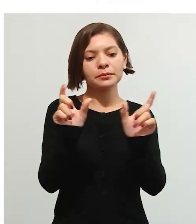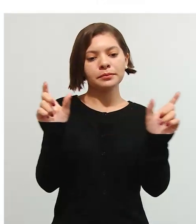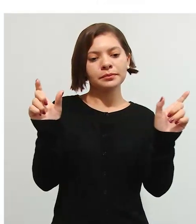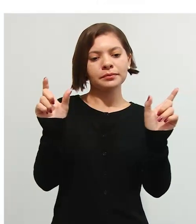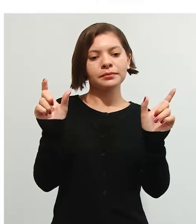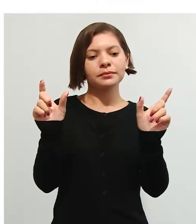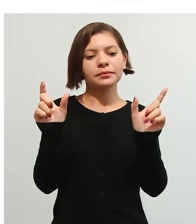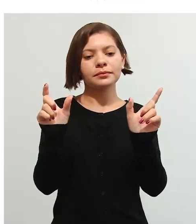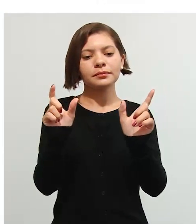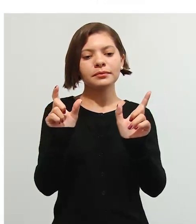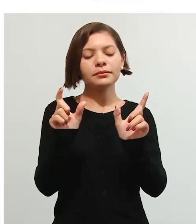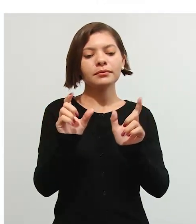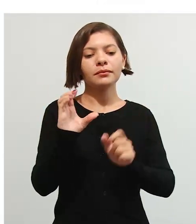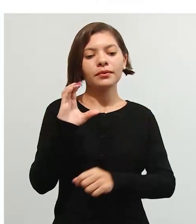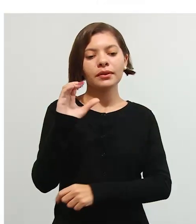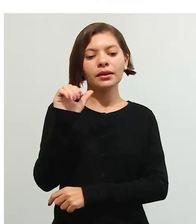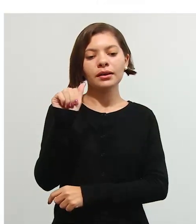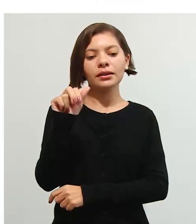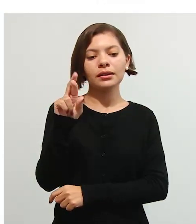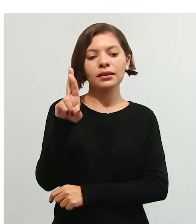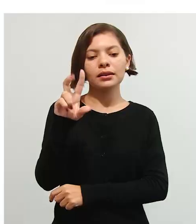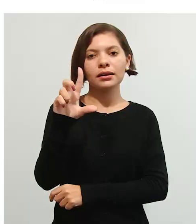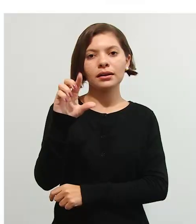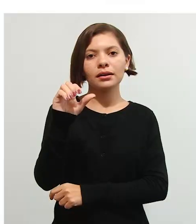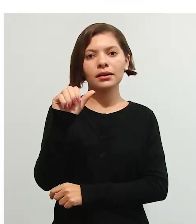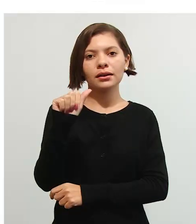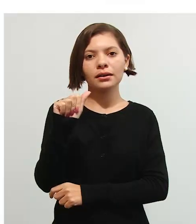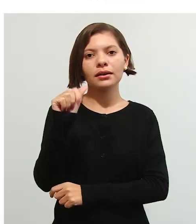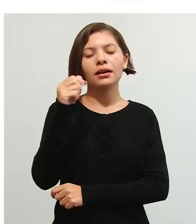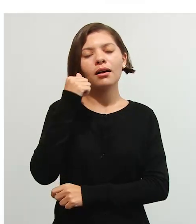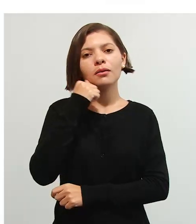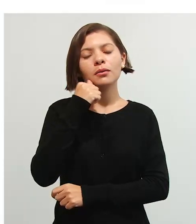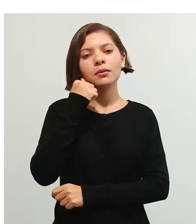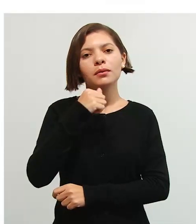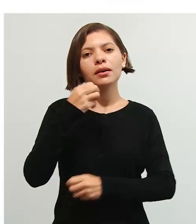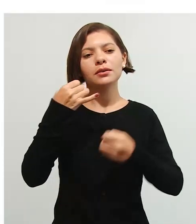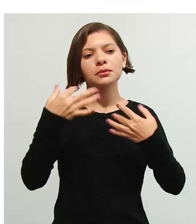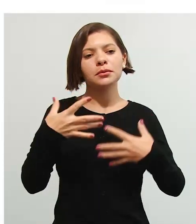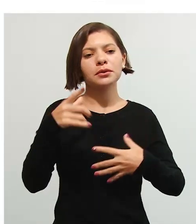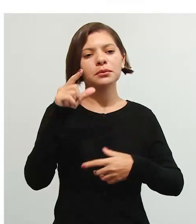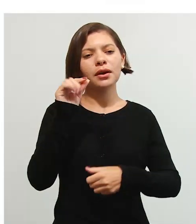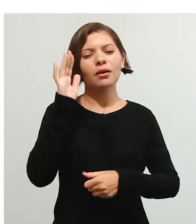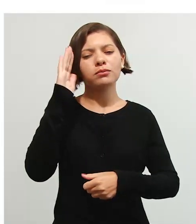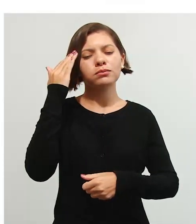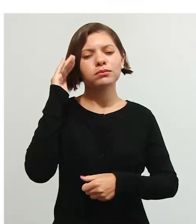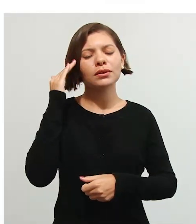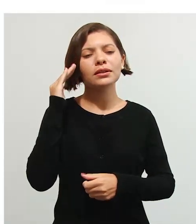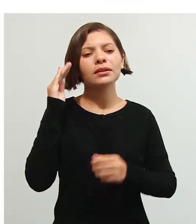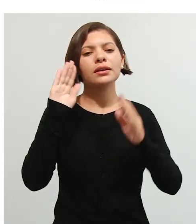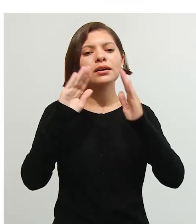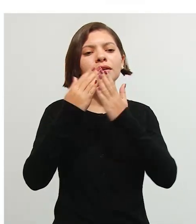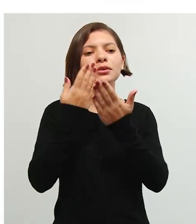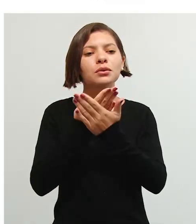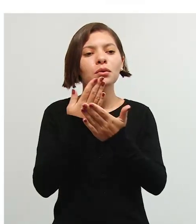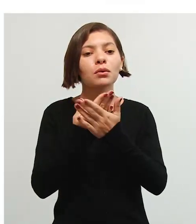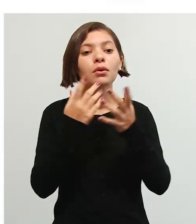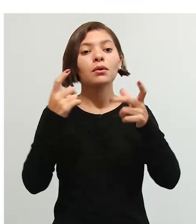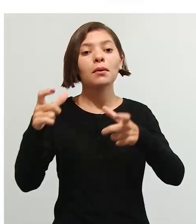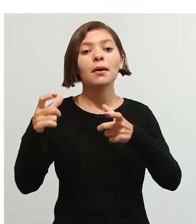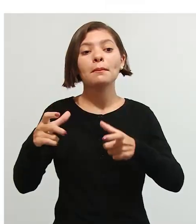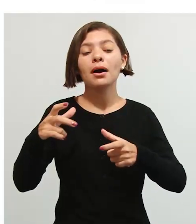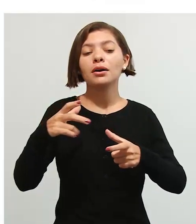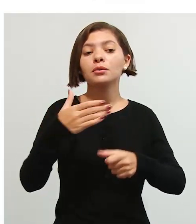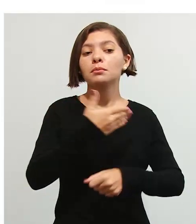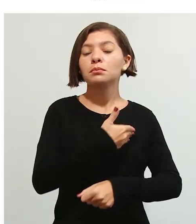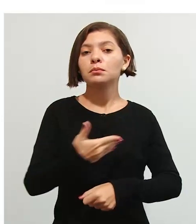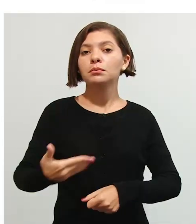uma frase, uma citação da Carla Rinaldi, que ela diz o seguinte, que a compreensão da escola como, antes de tudo, um espaço